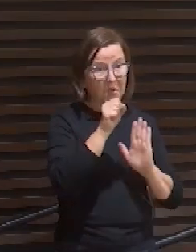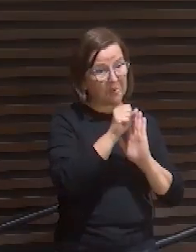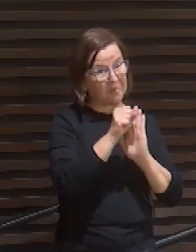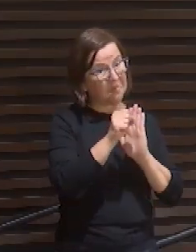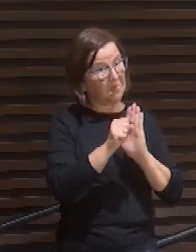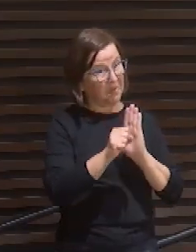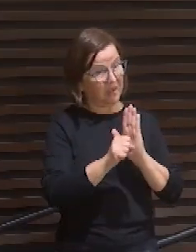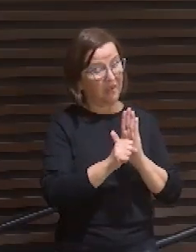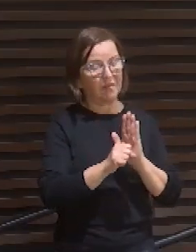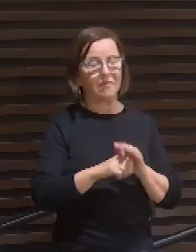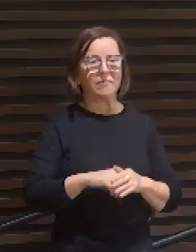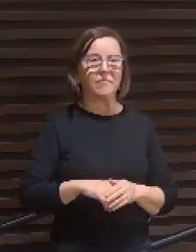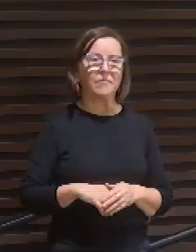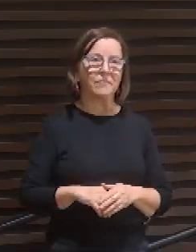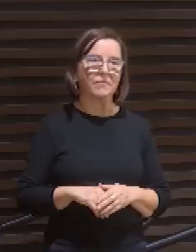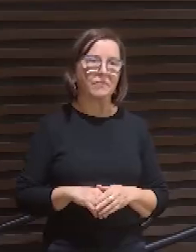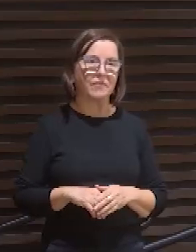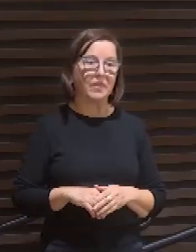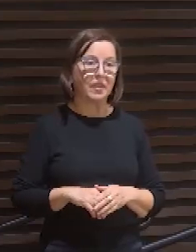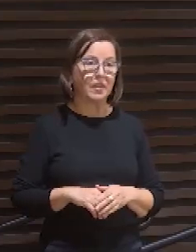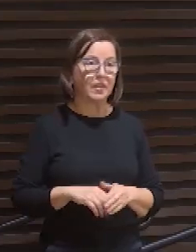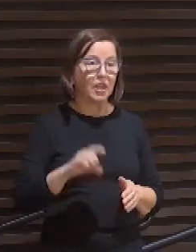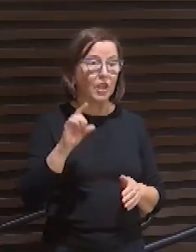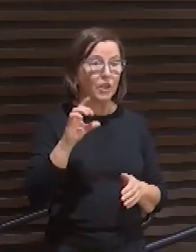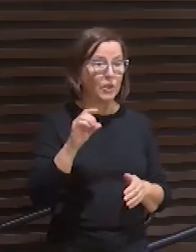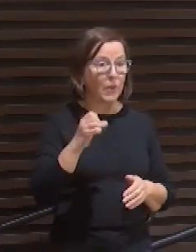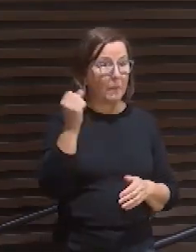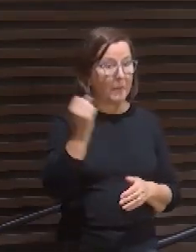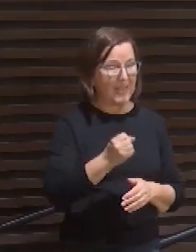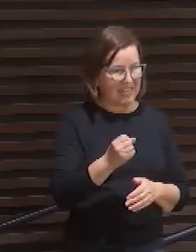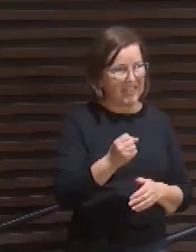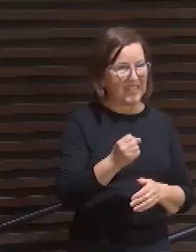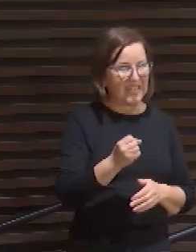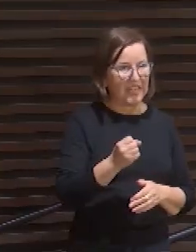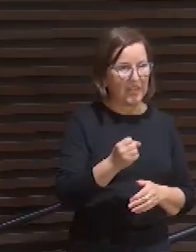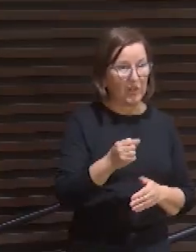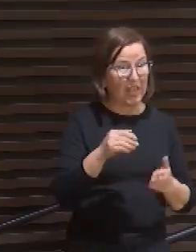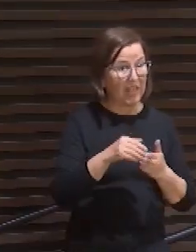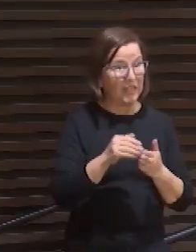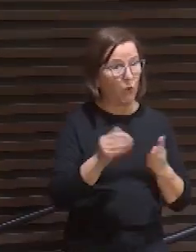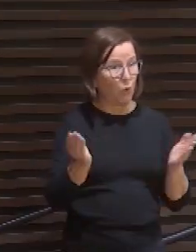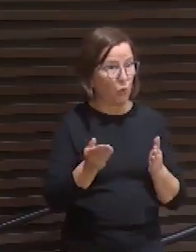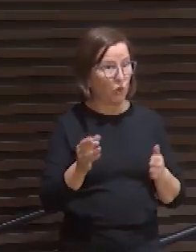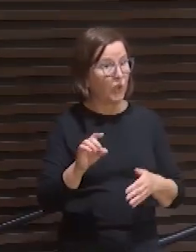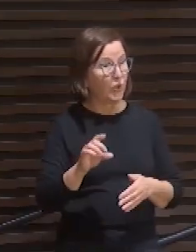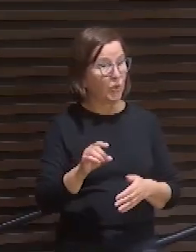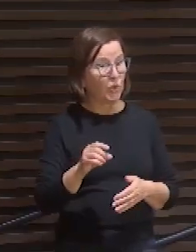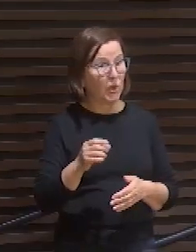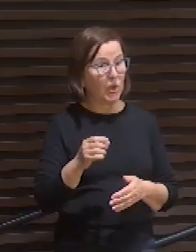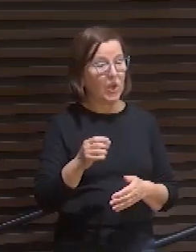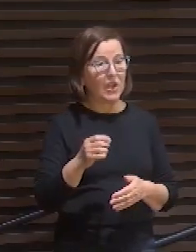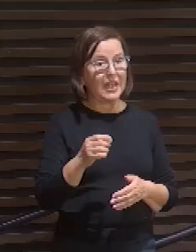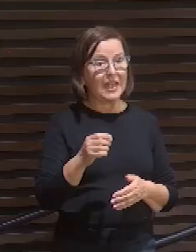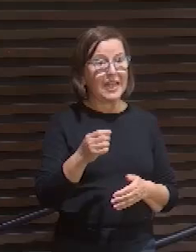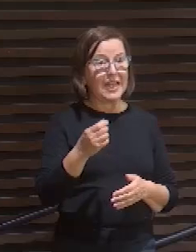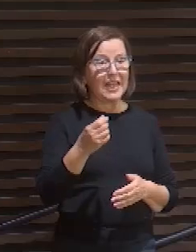6 novilhas vermelhas. Porém, nós temos 5